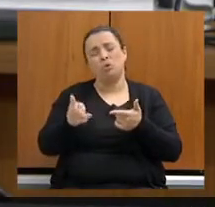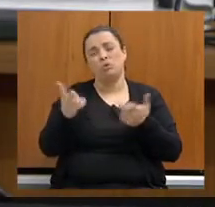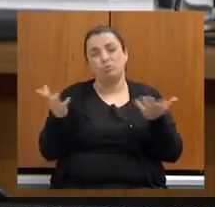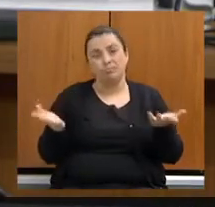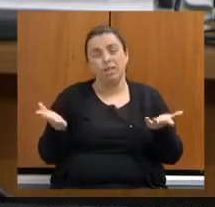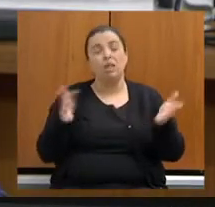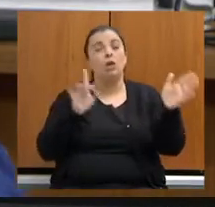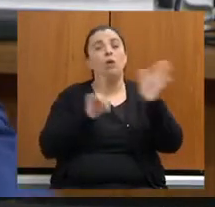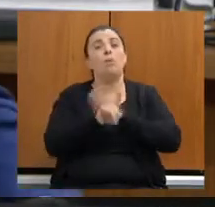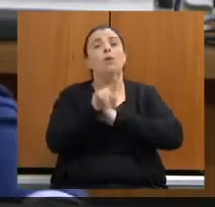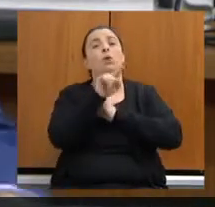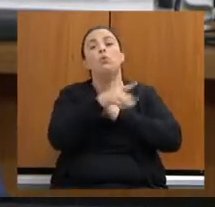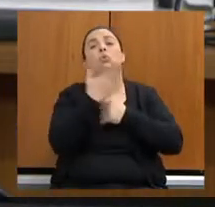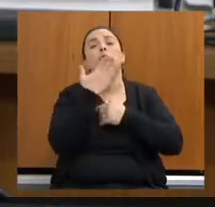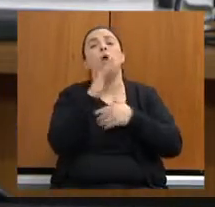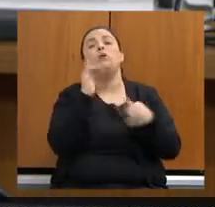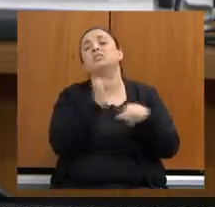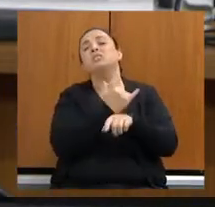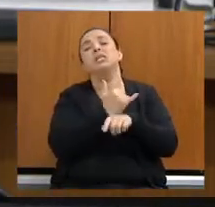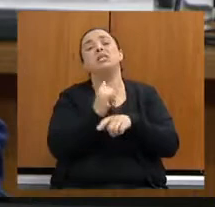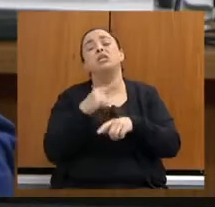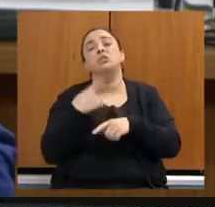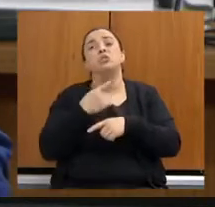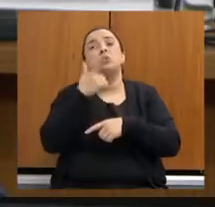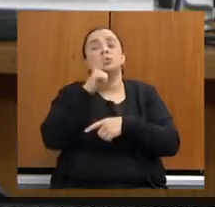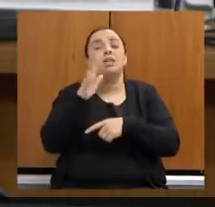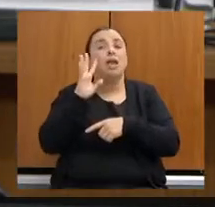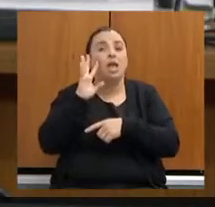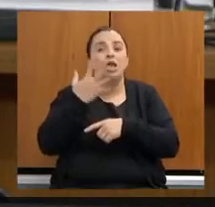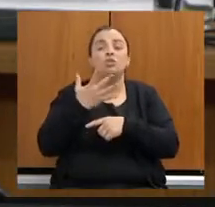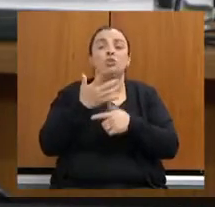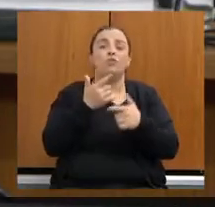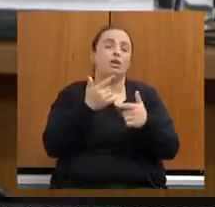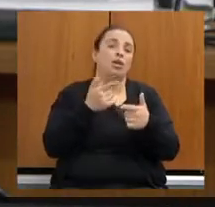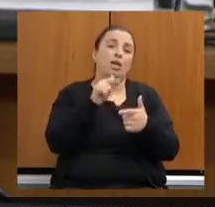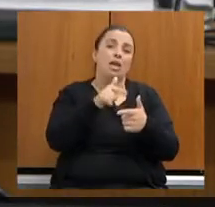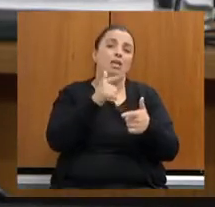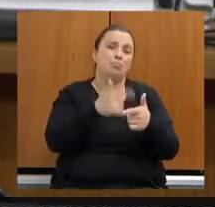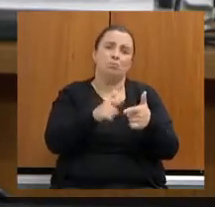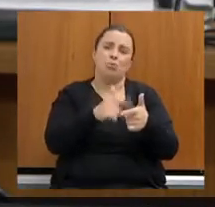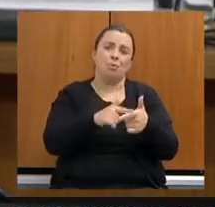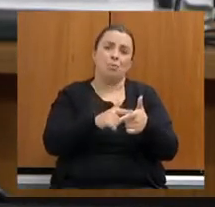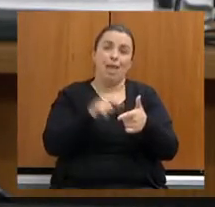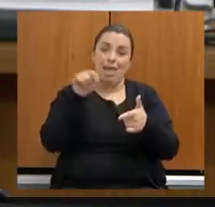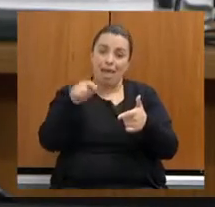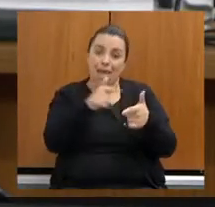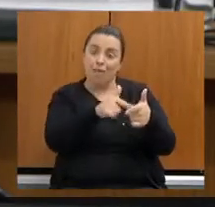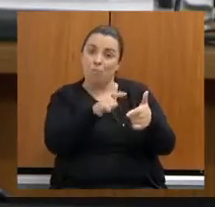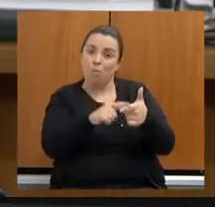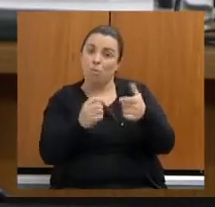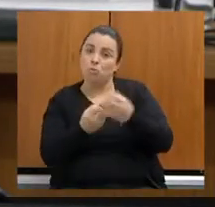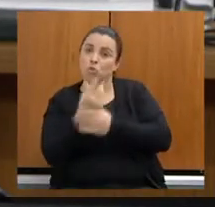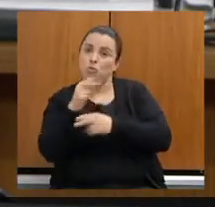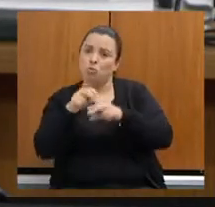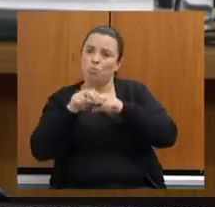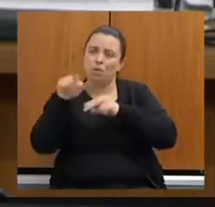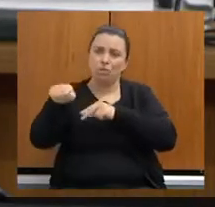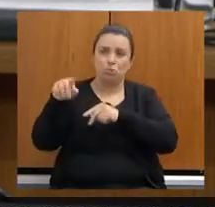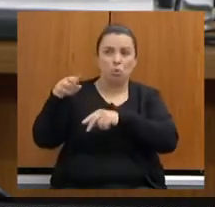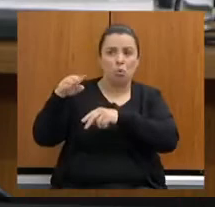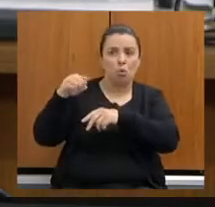dá para gente resolver um problema que não foi causada pelo povo que não foi causado pelo povo em momento nenhum